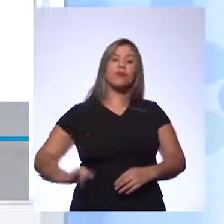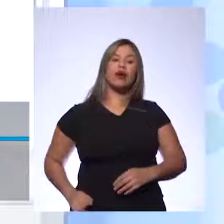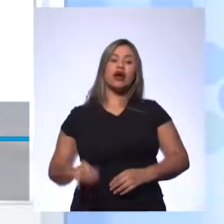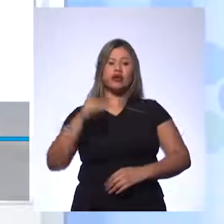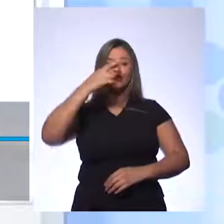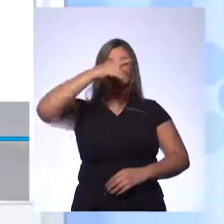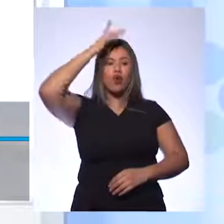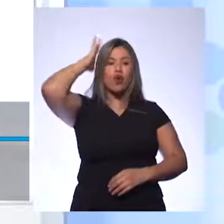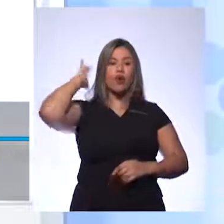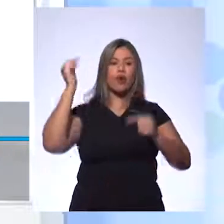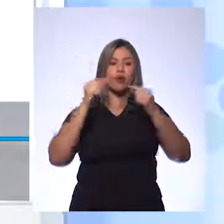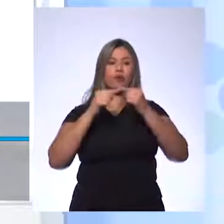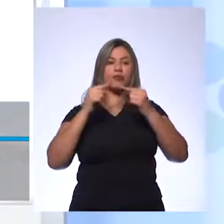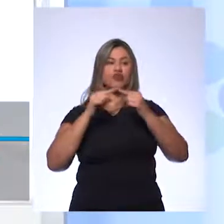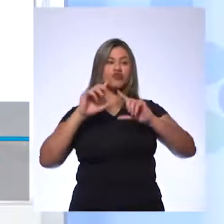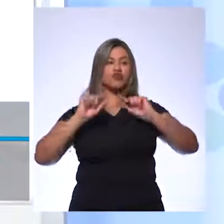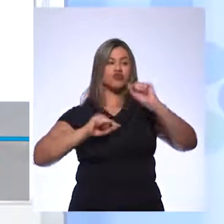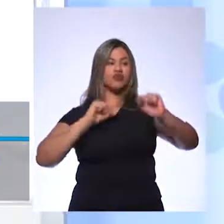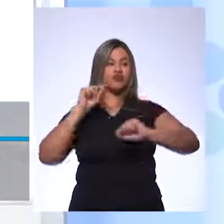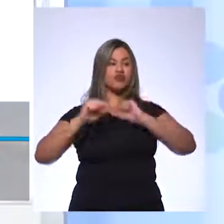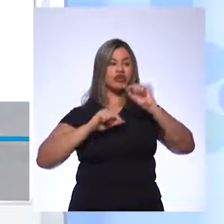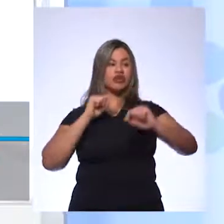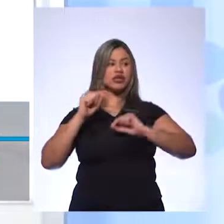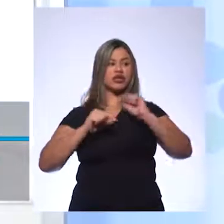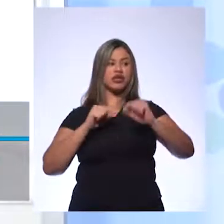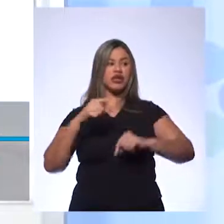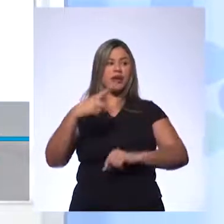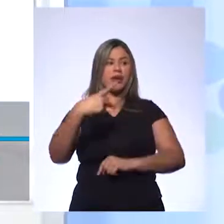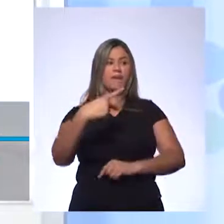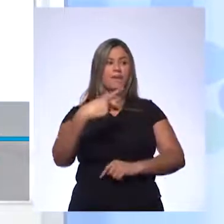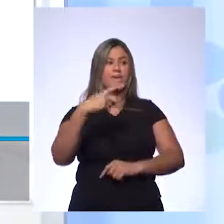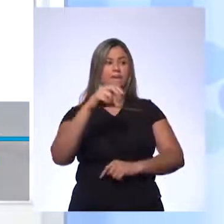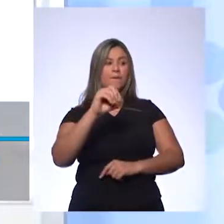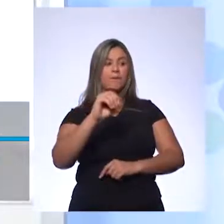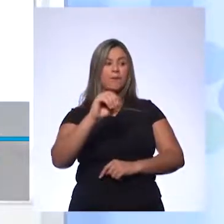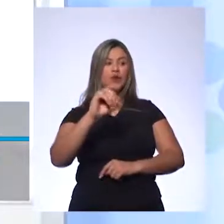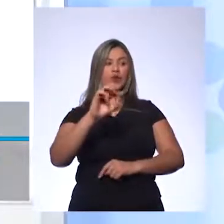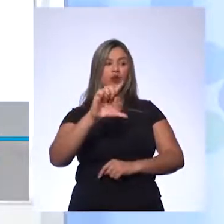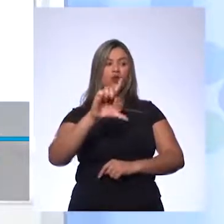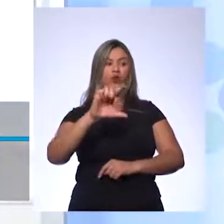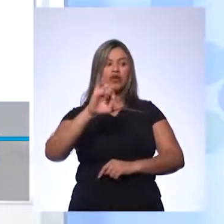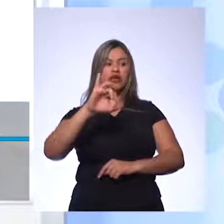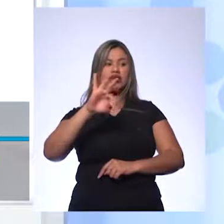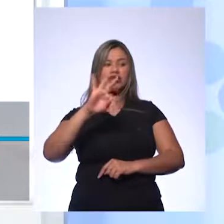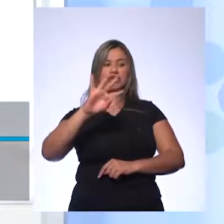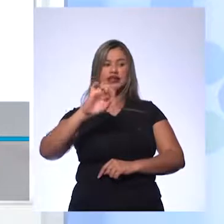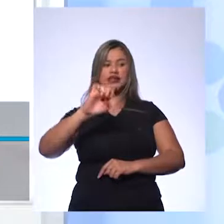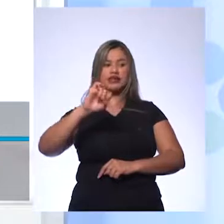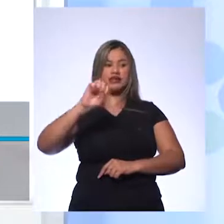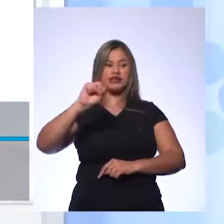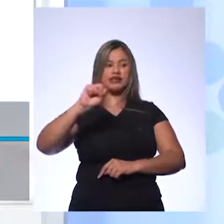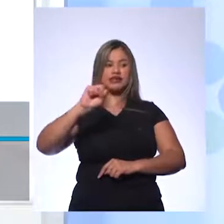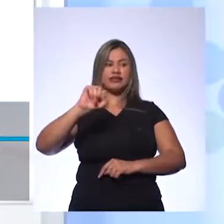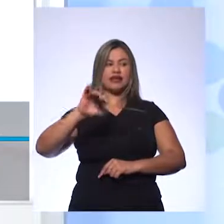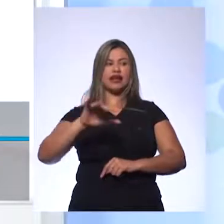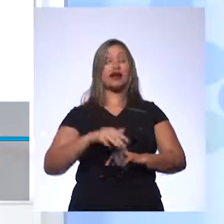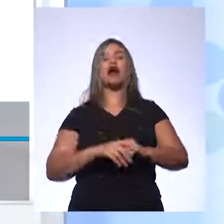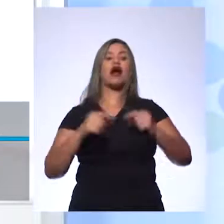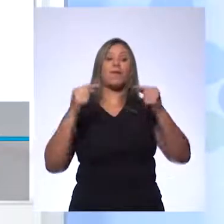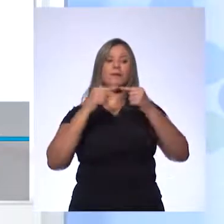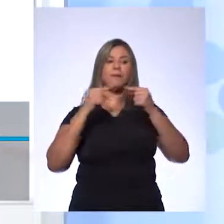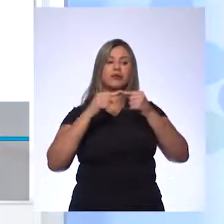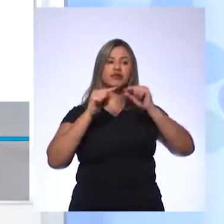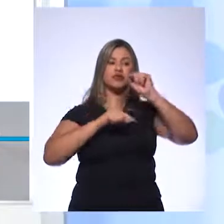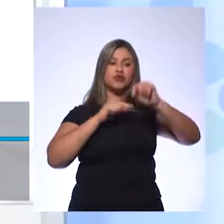considerados deuses e o império romano era politeísta eles acreditavam em vários Deuses então eu já tem um Conflito